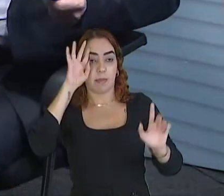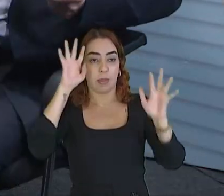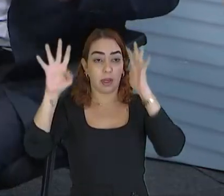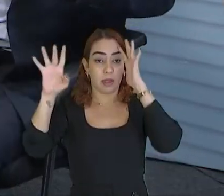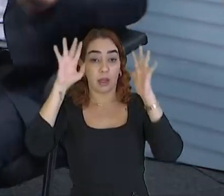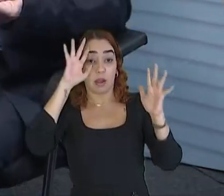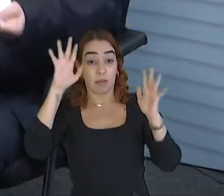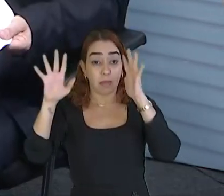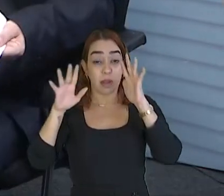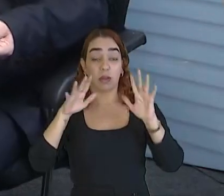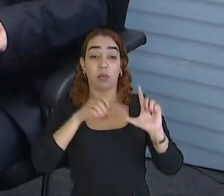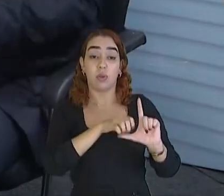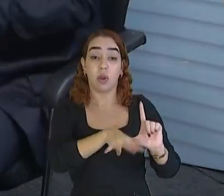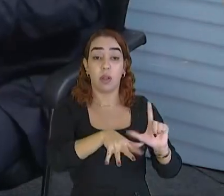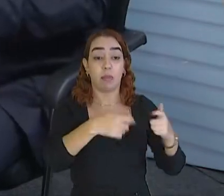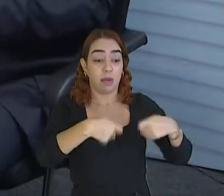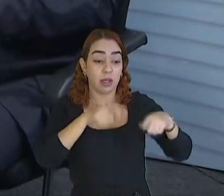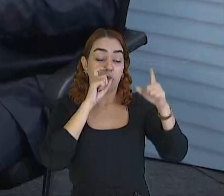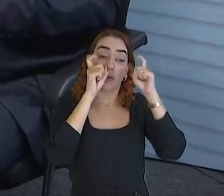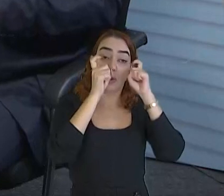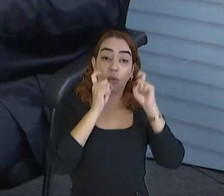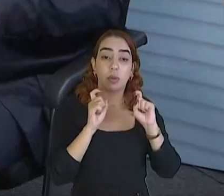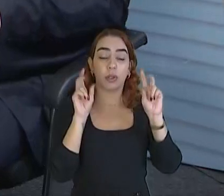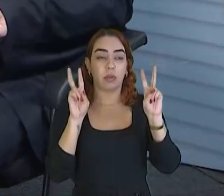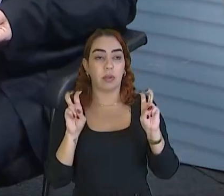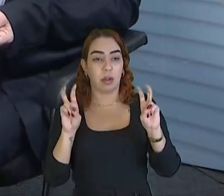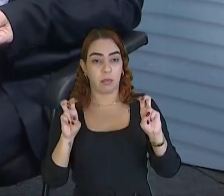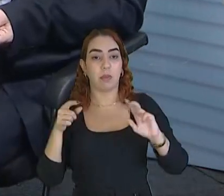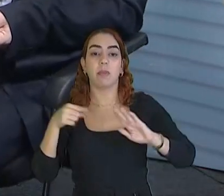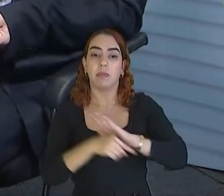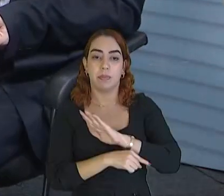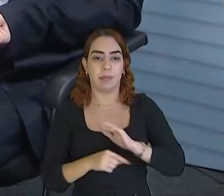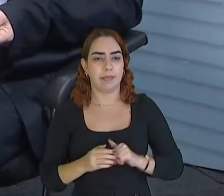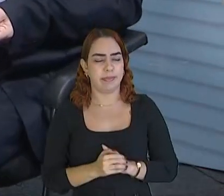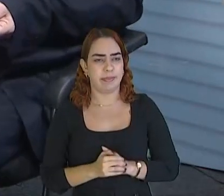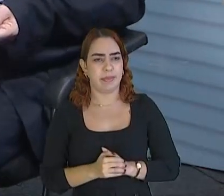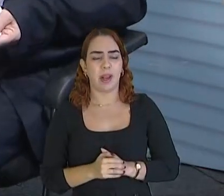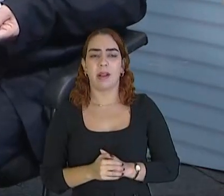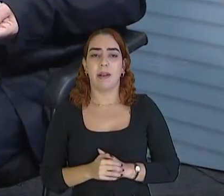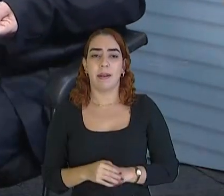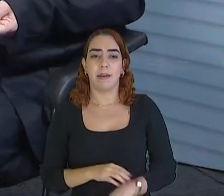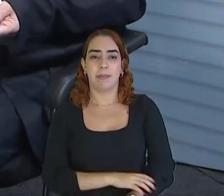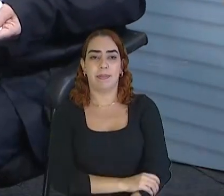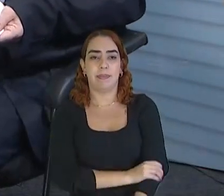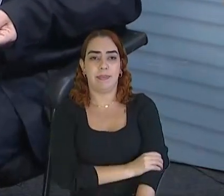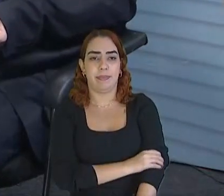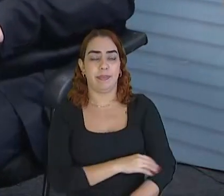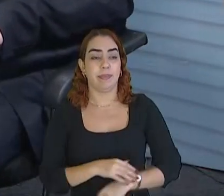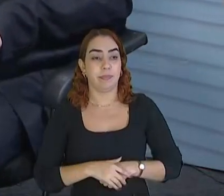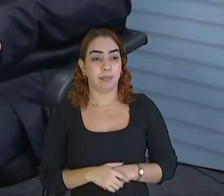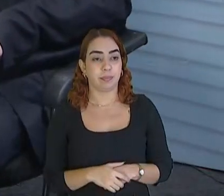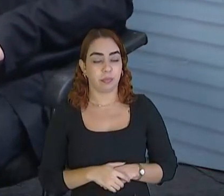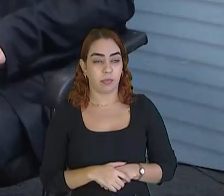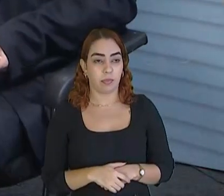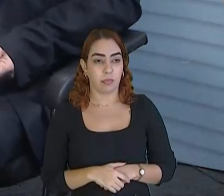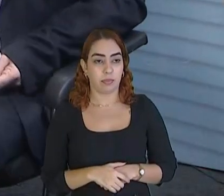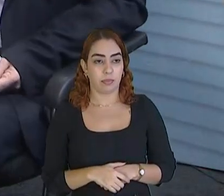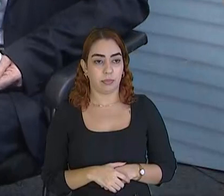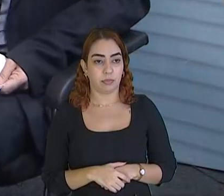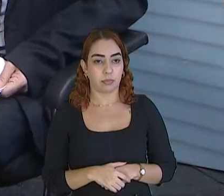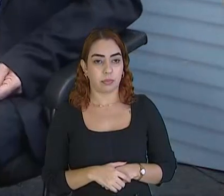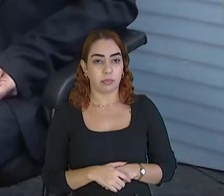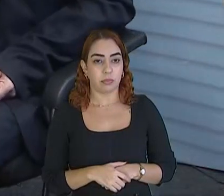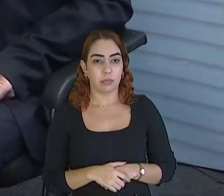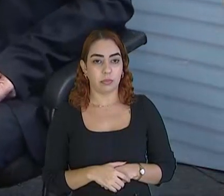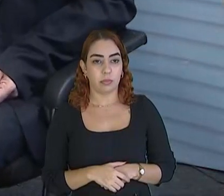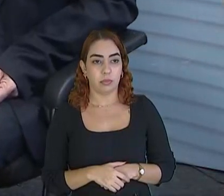precisa discutir as questões, aprofundar as questões. Combate a fake news com a profundidade de análise. Aí a gente volta ao começo da sua